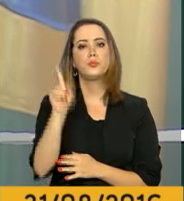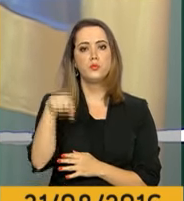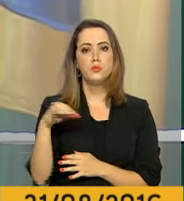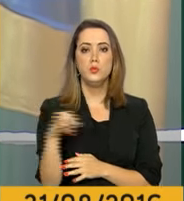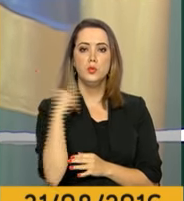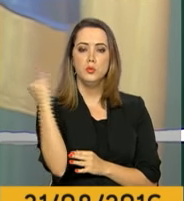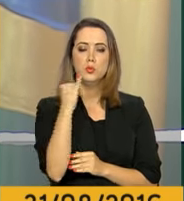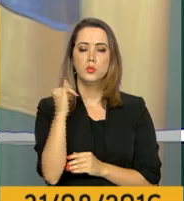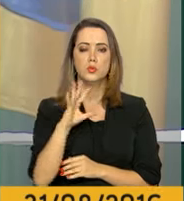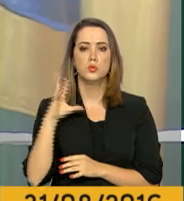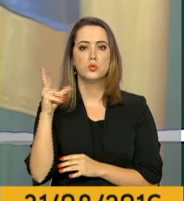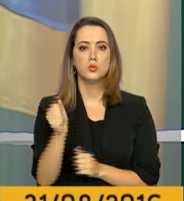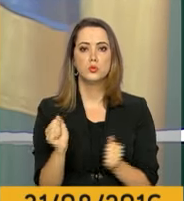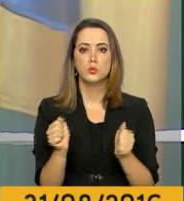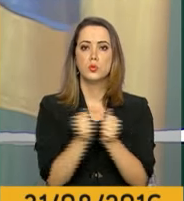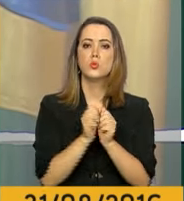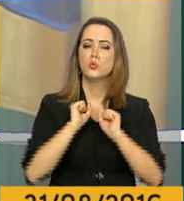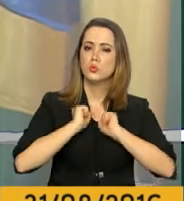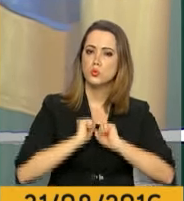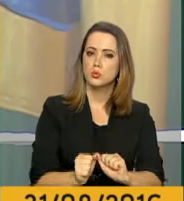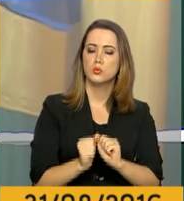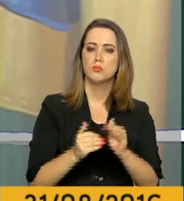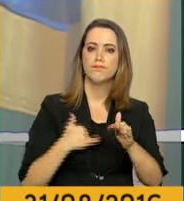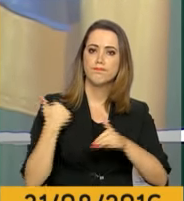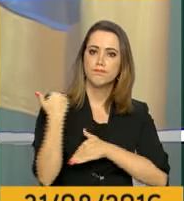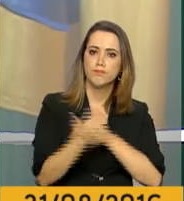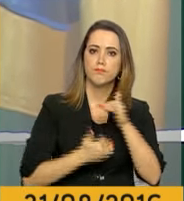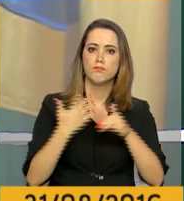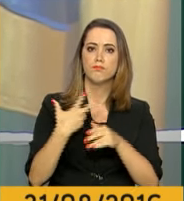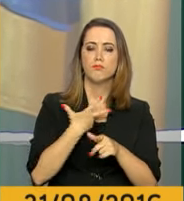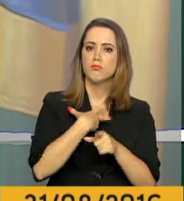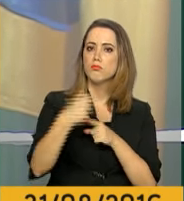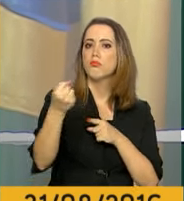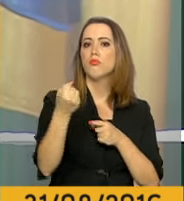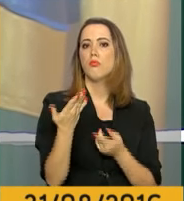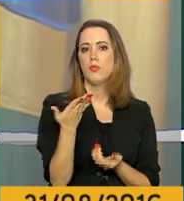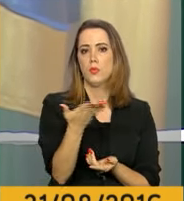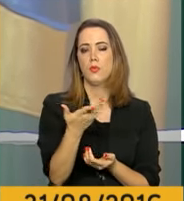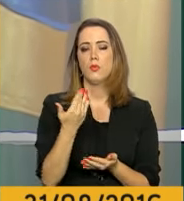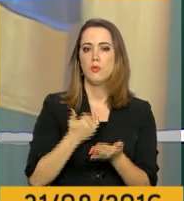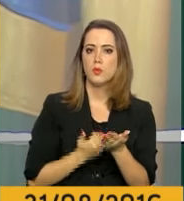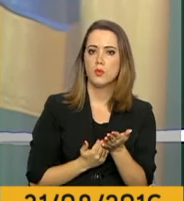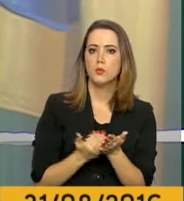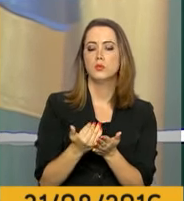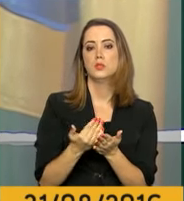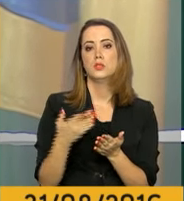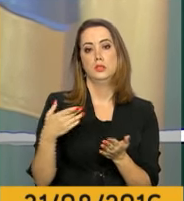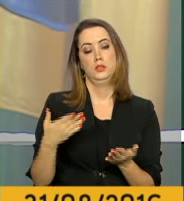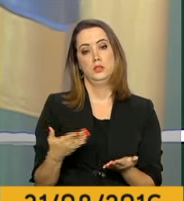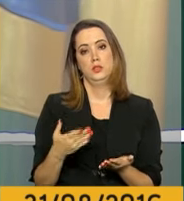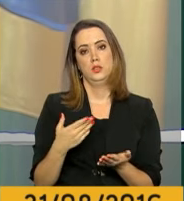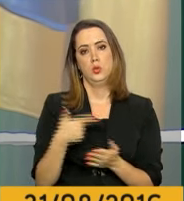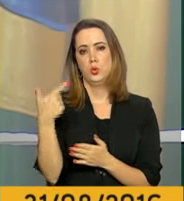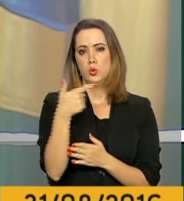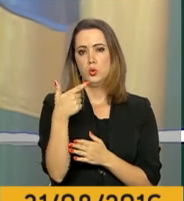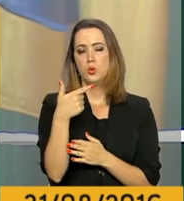façamos isto e possamos, com isto, possamos ter sucesso daqui há